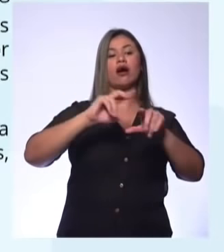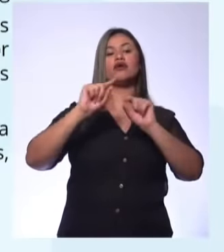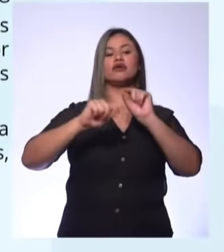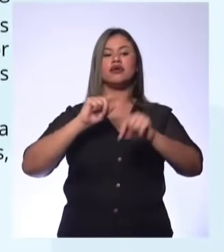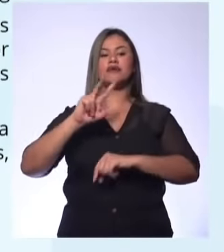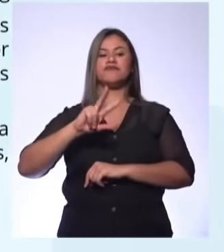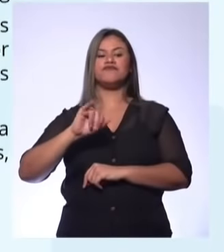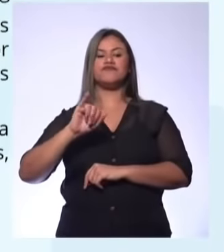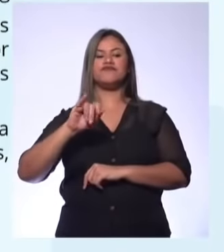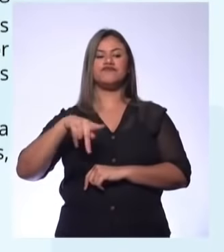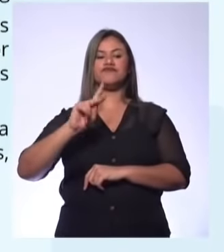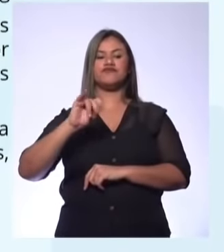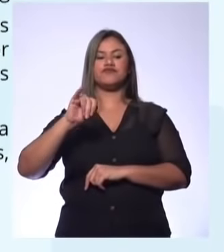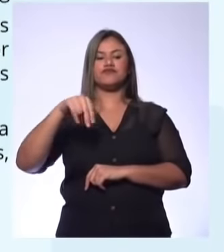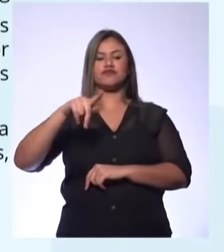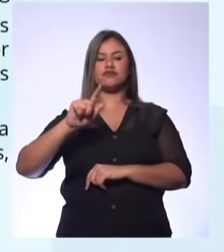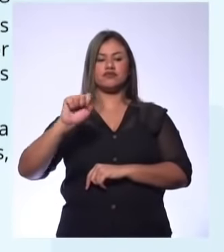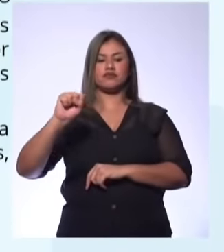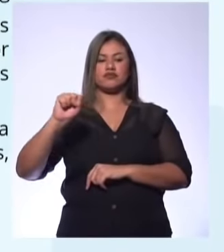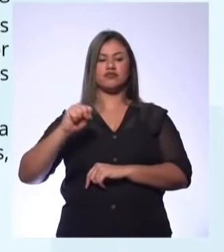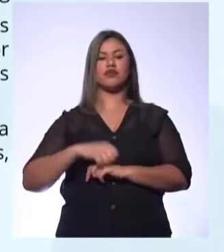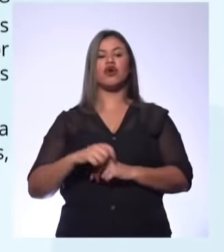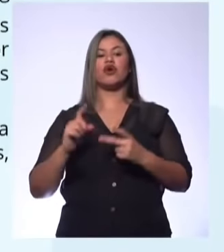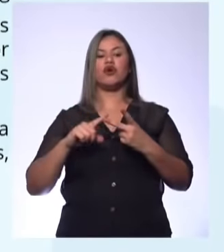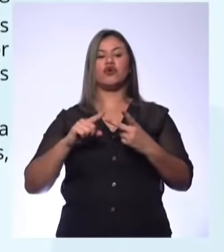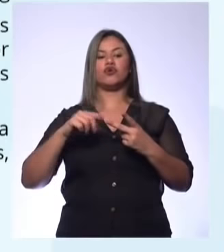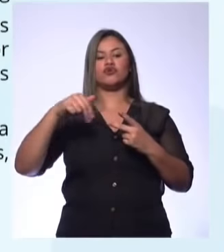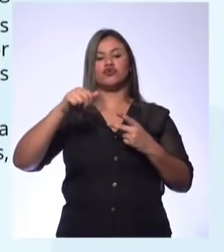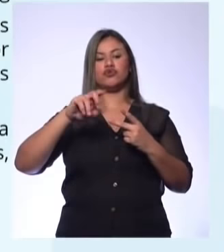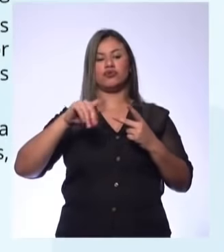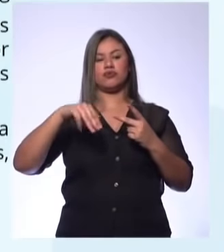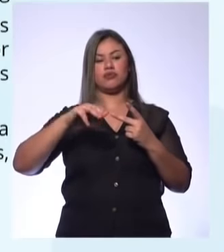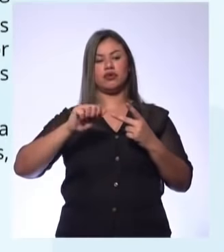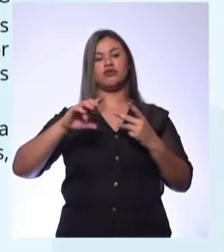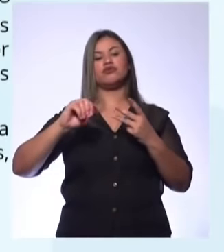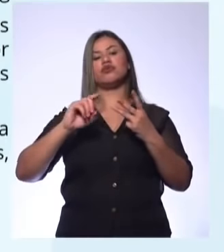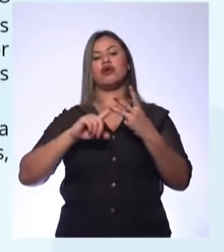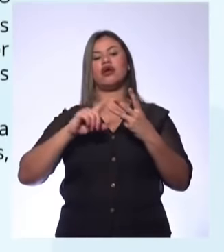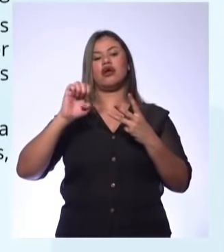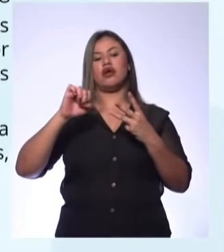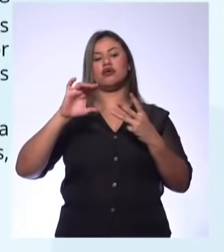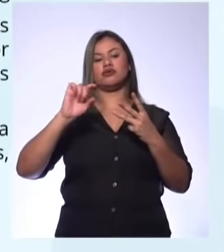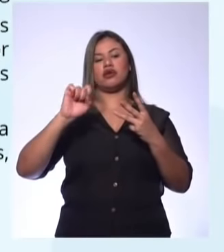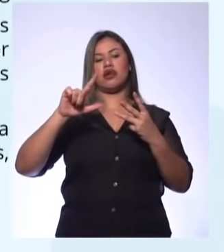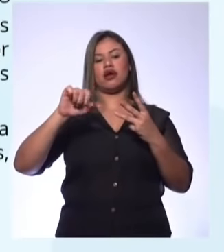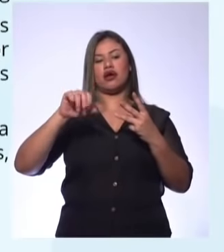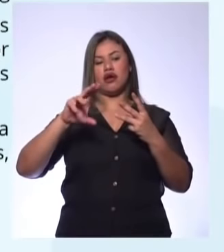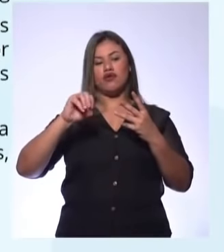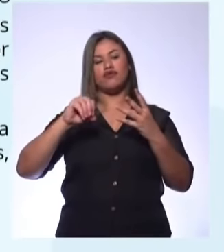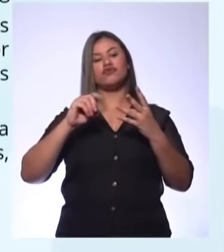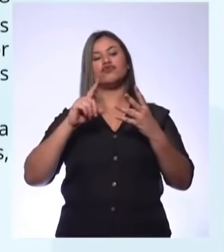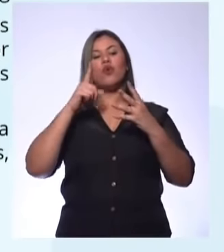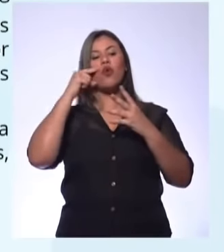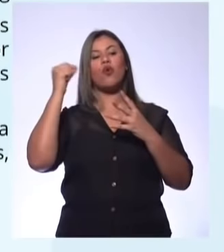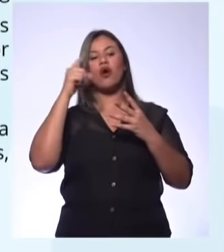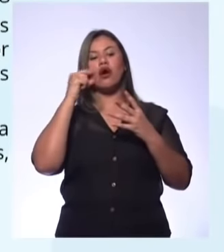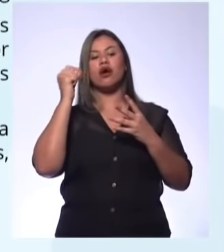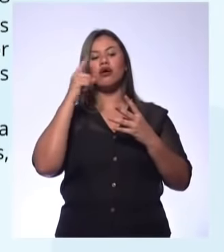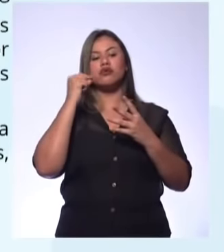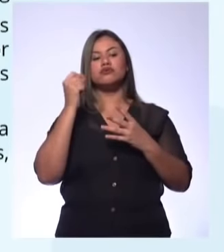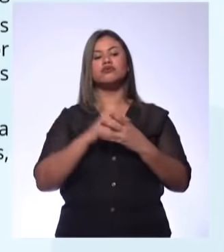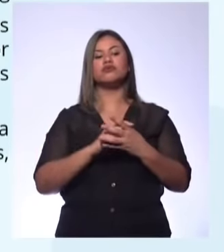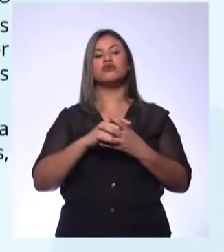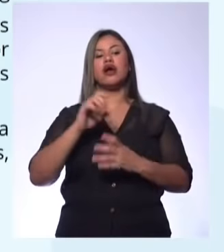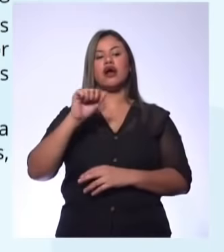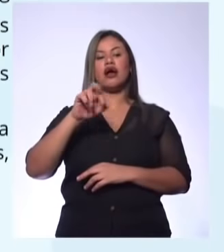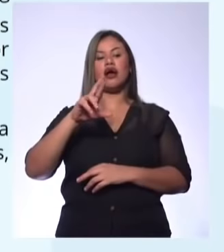os normandos, eslavos, húngaros, e a ocupação árabe da Península Ibérica. Ótimo.